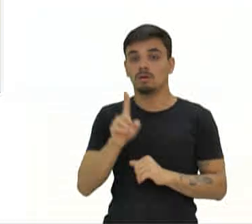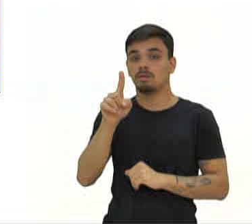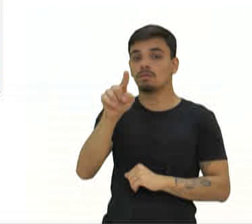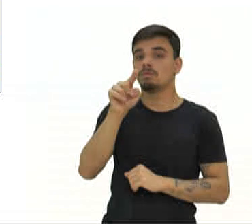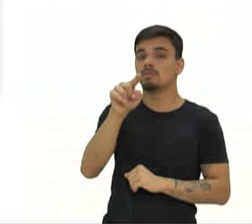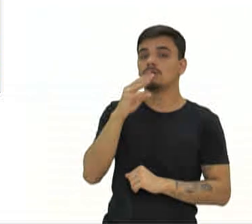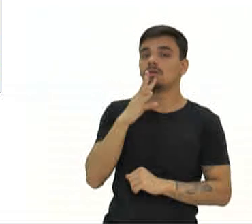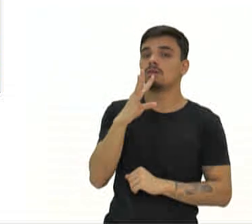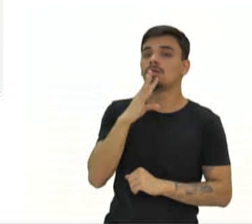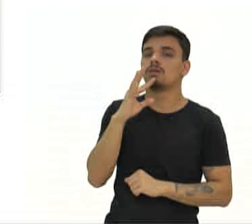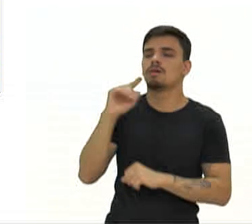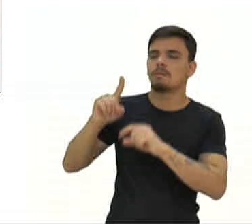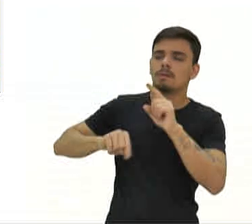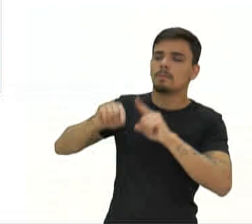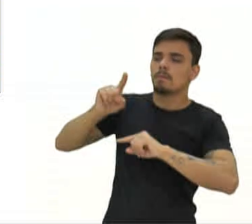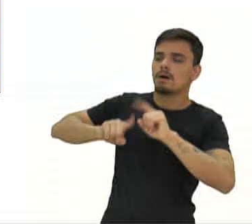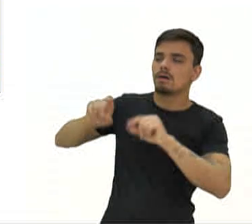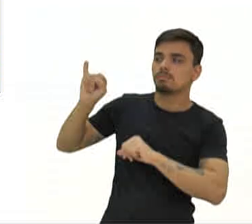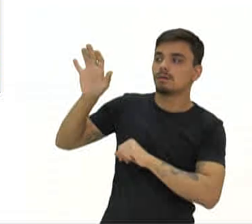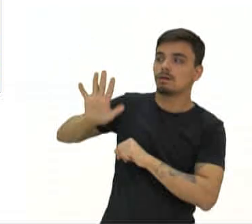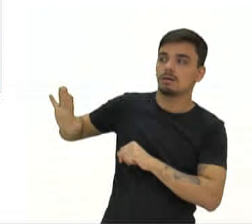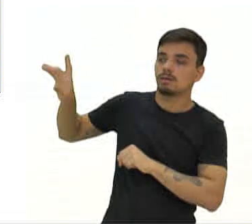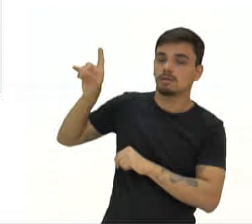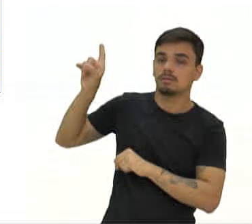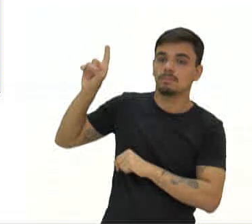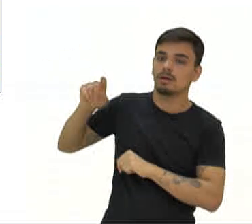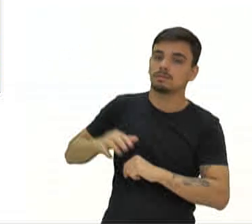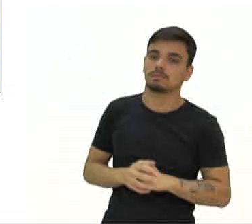esses objetos que estão retratados aqui na imagem?